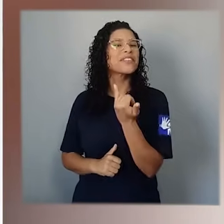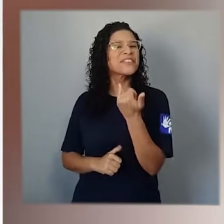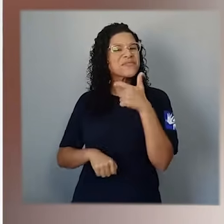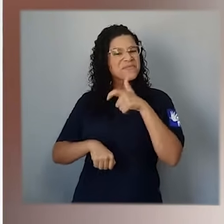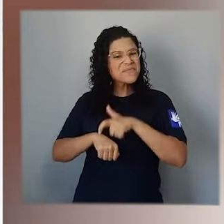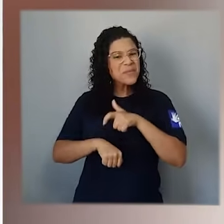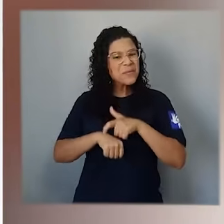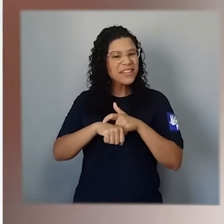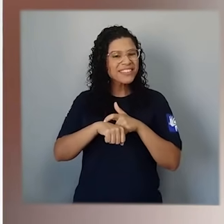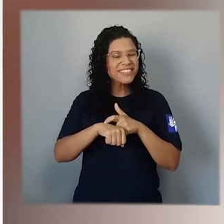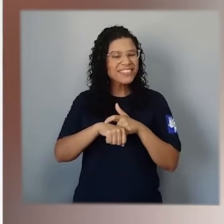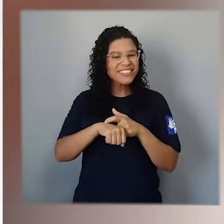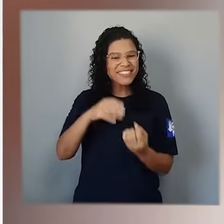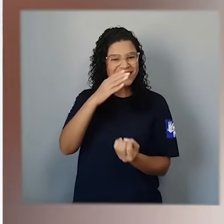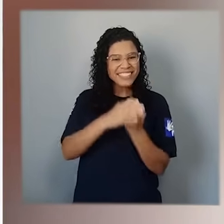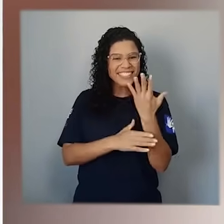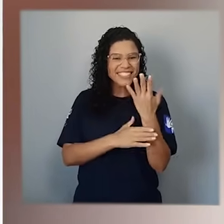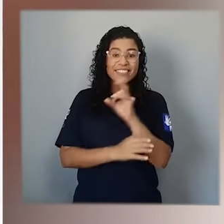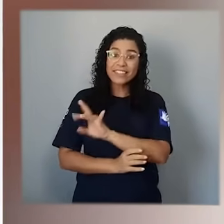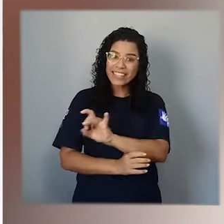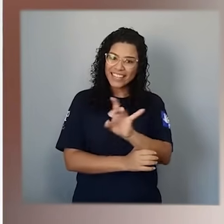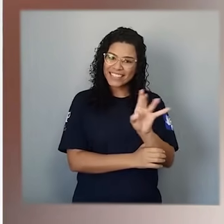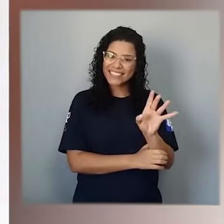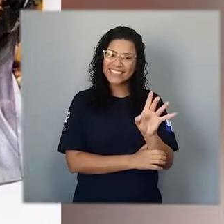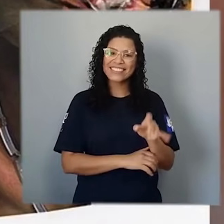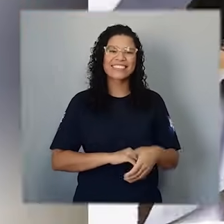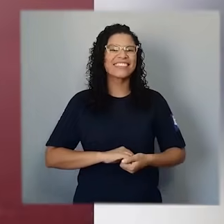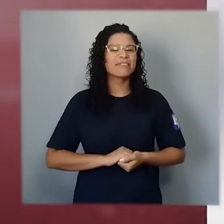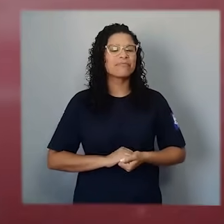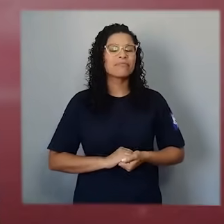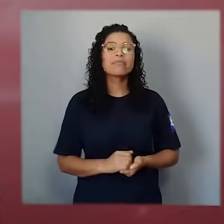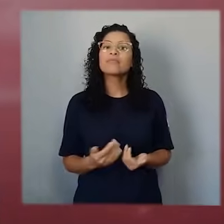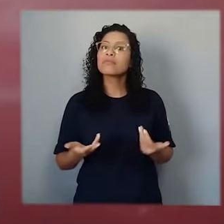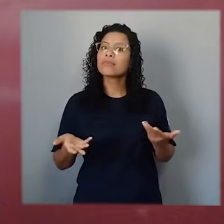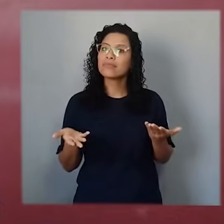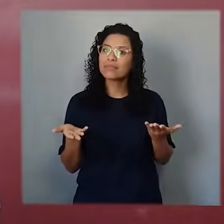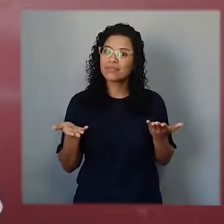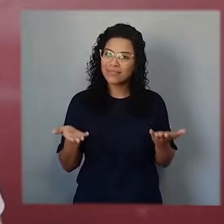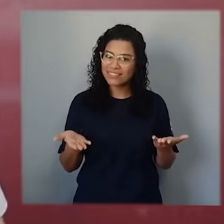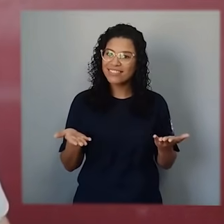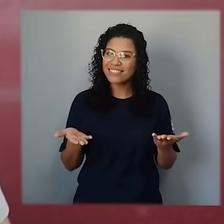Aproveitem esse momento de criação de vocês. E aí?